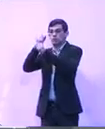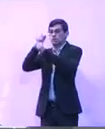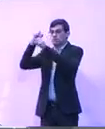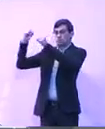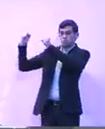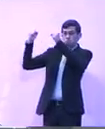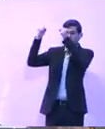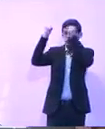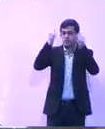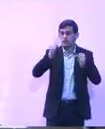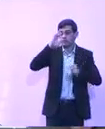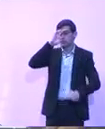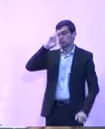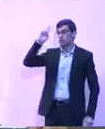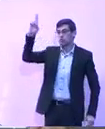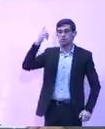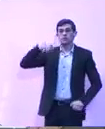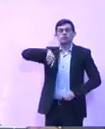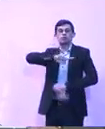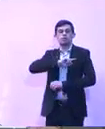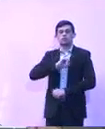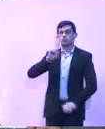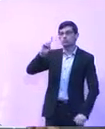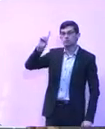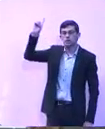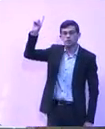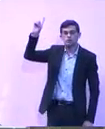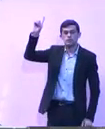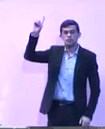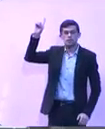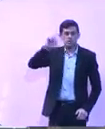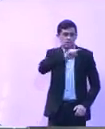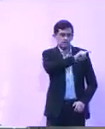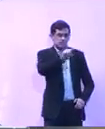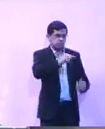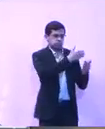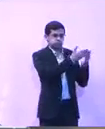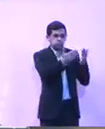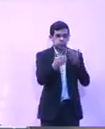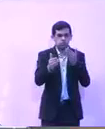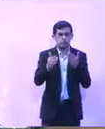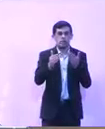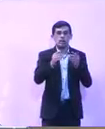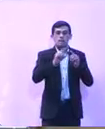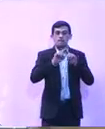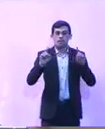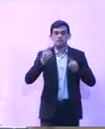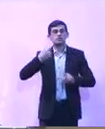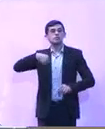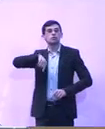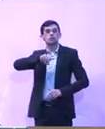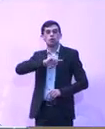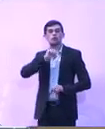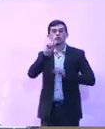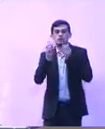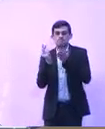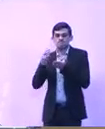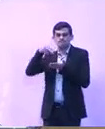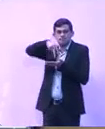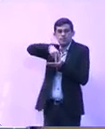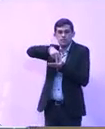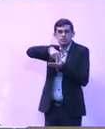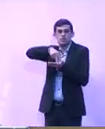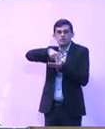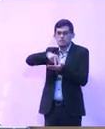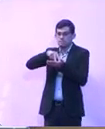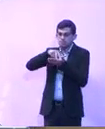no poder do Senhor nosso Deus. Eles tropeçarão e cairão, mas nós nos